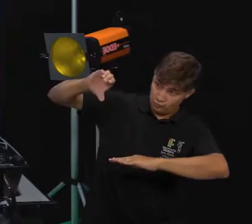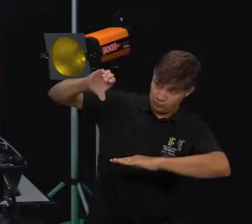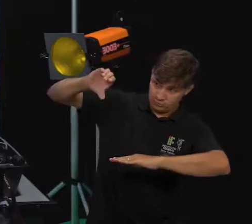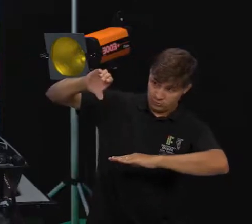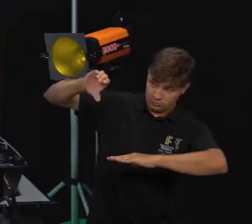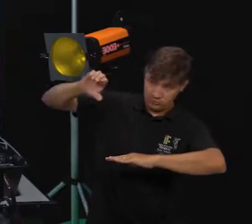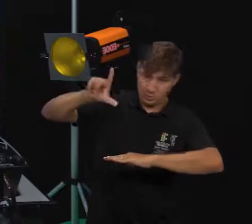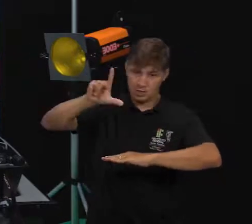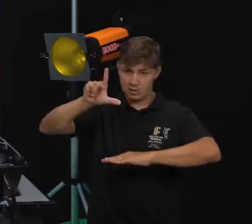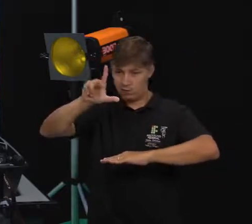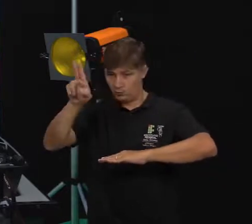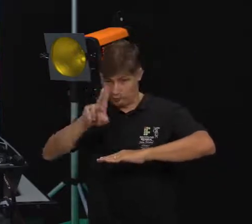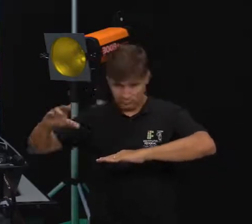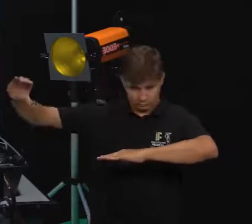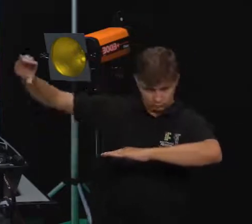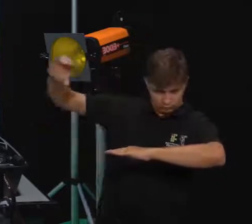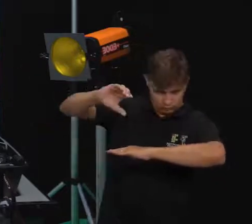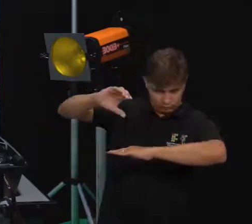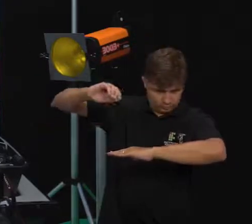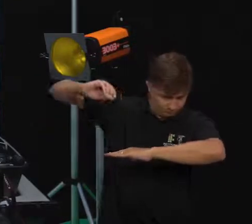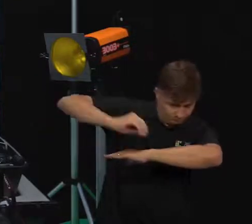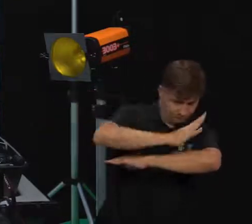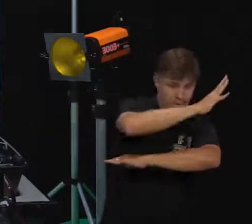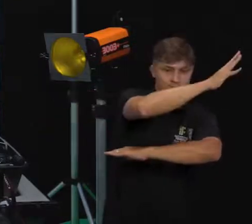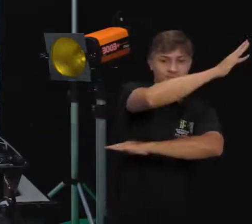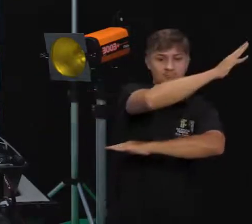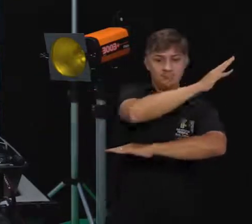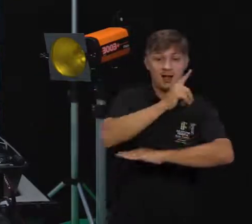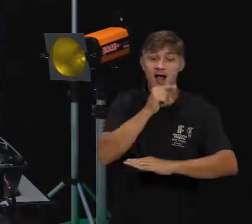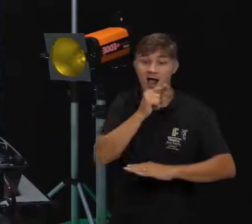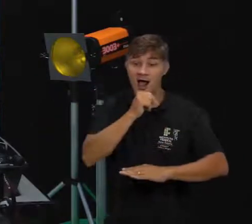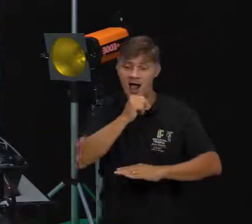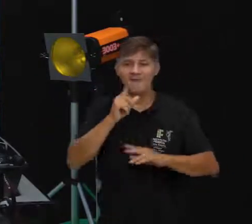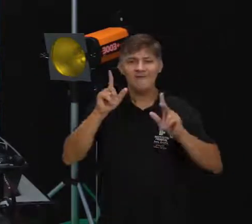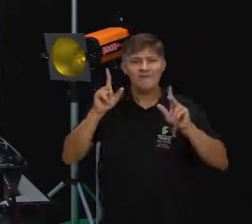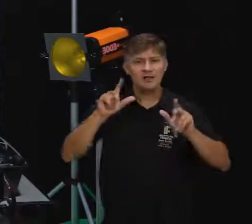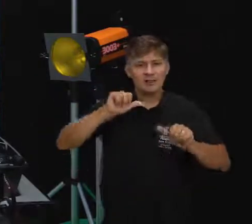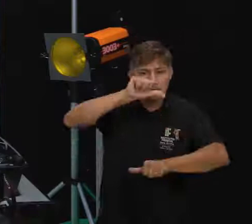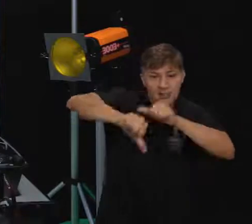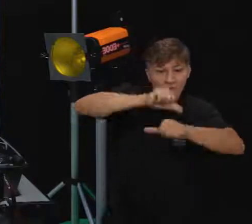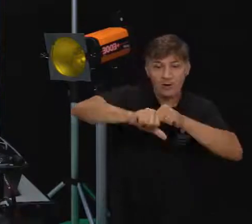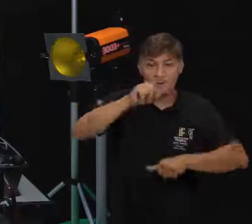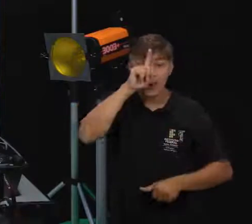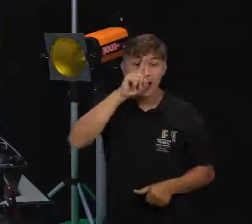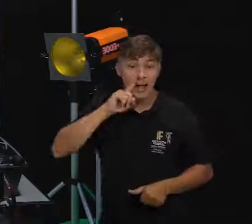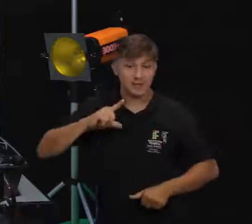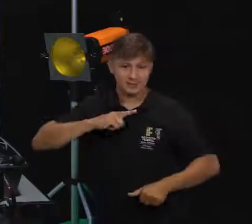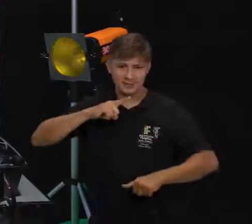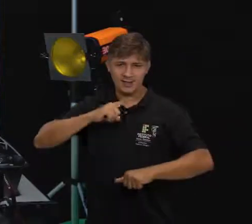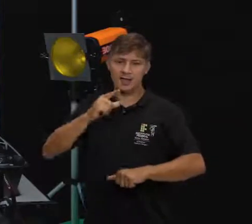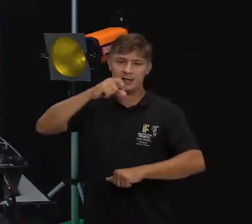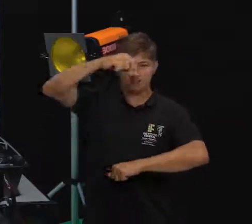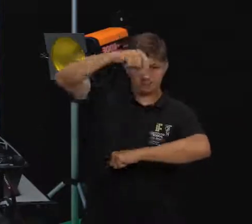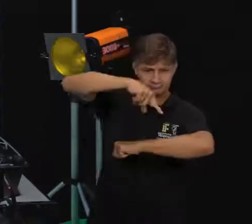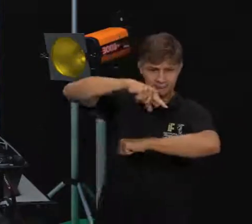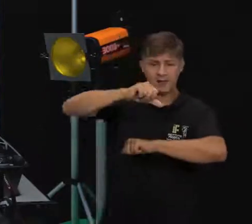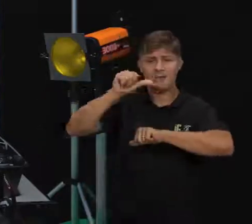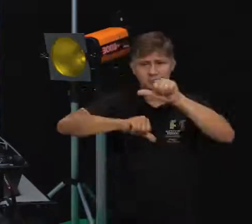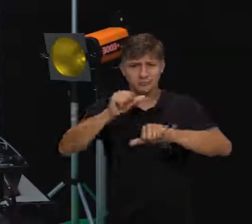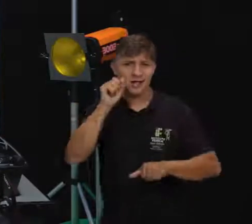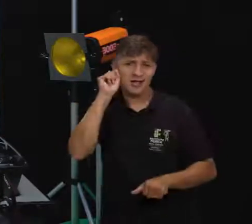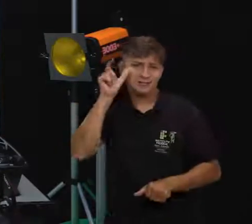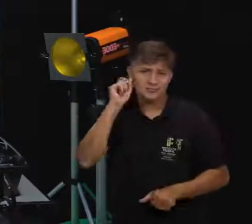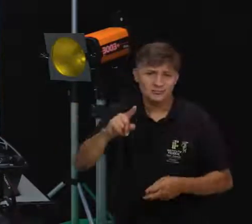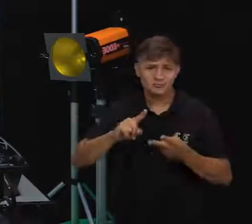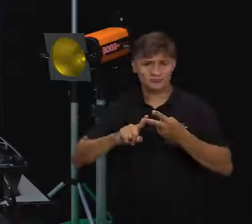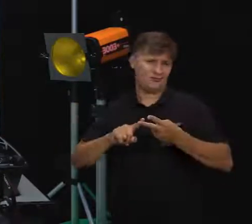fundo branco, vou ligar a luz. Quando a luz disparar, a água vai ficar amarela, então vai ter uma gotinha amarela. Se eu